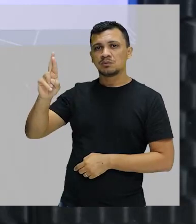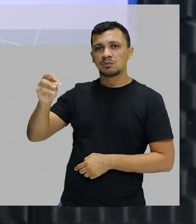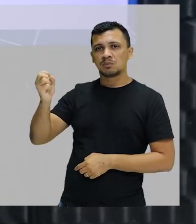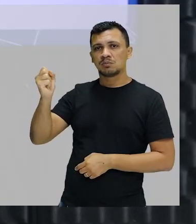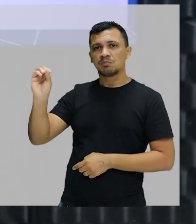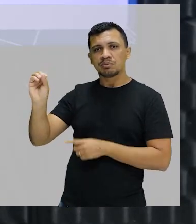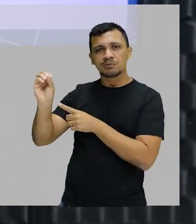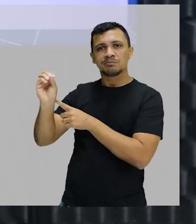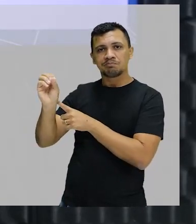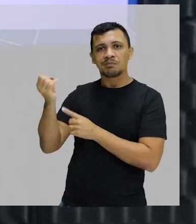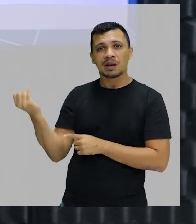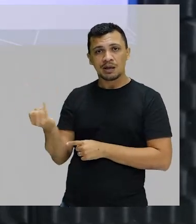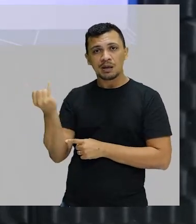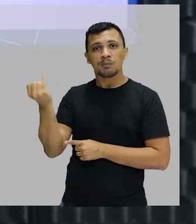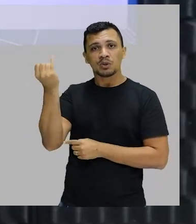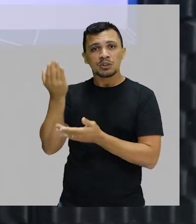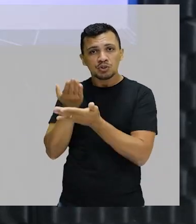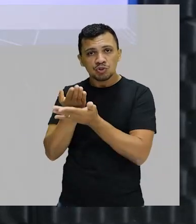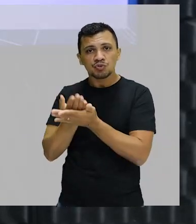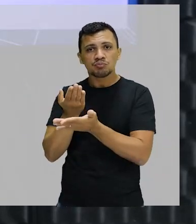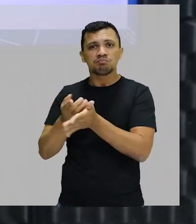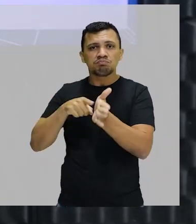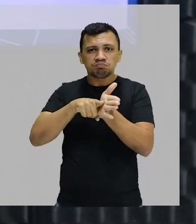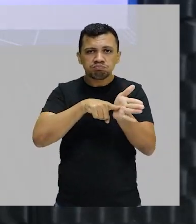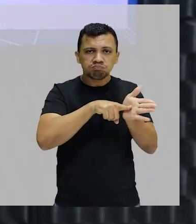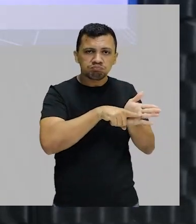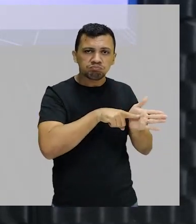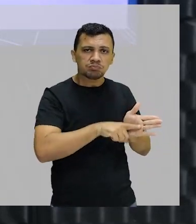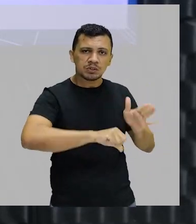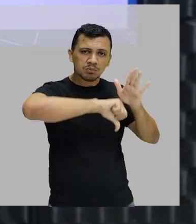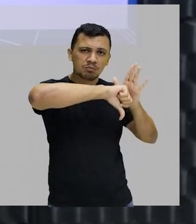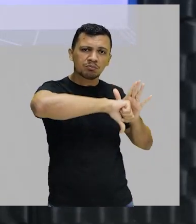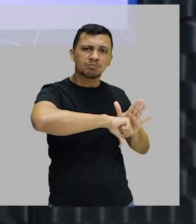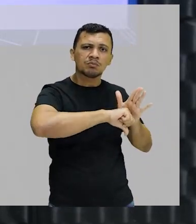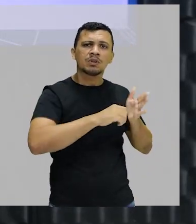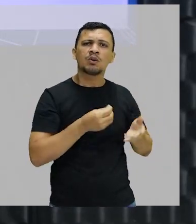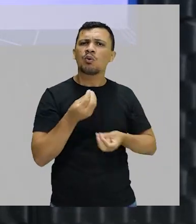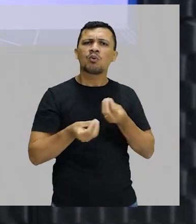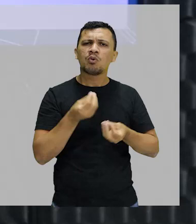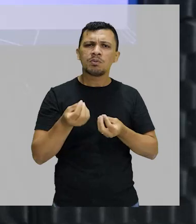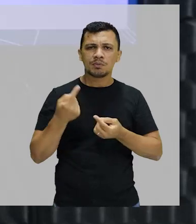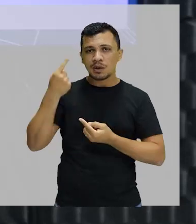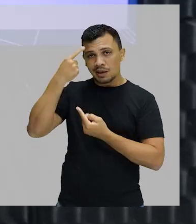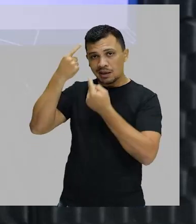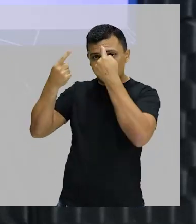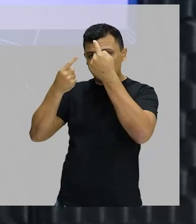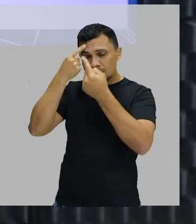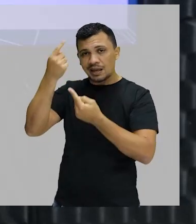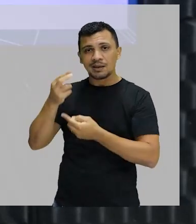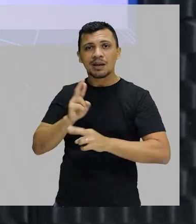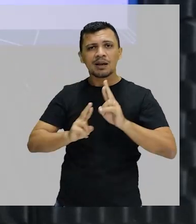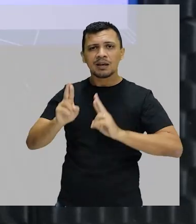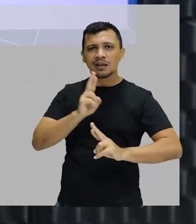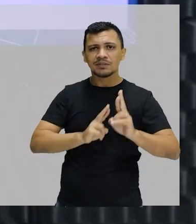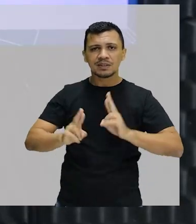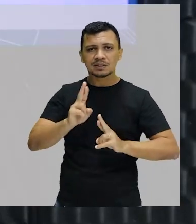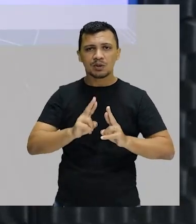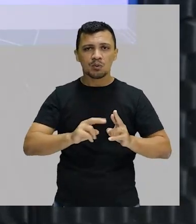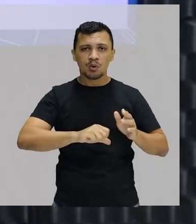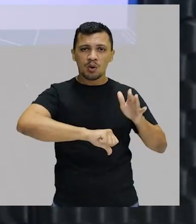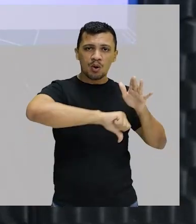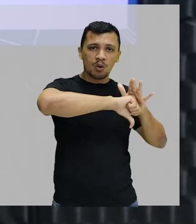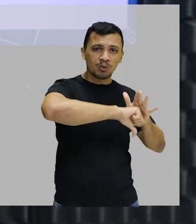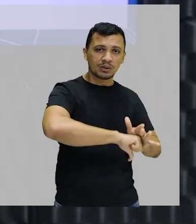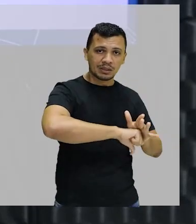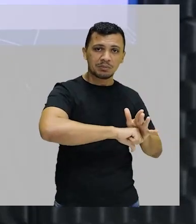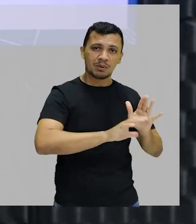importante ali na história da criminologia devido às suas ideias a respeito da relação entre o crime, o delito e